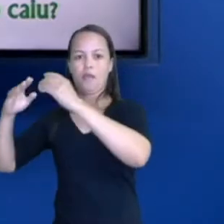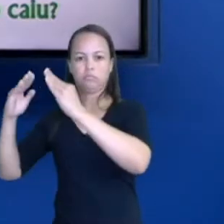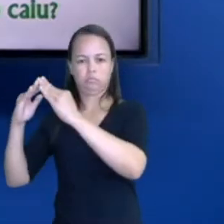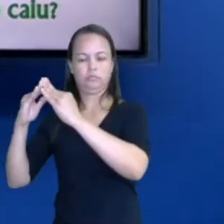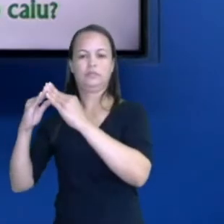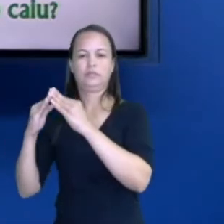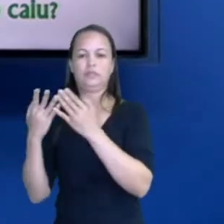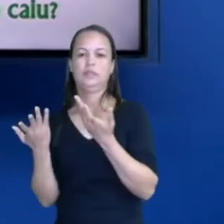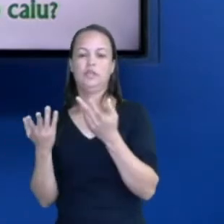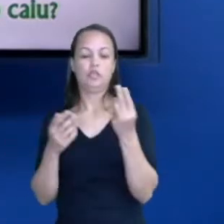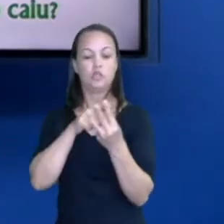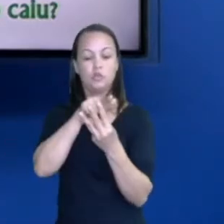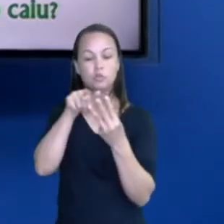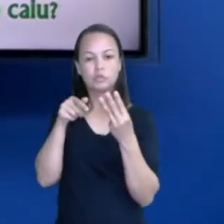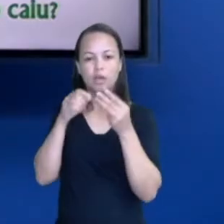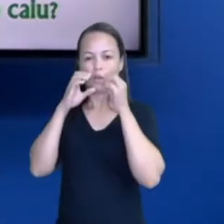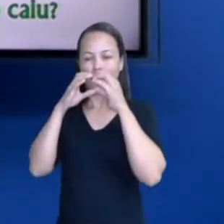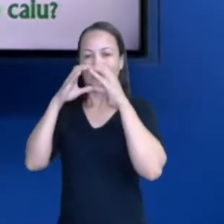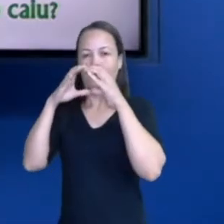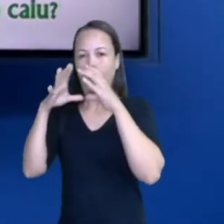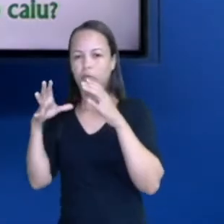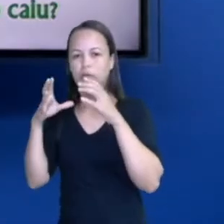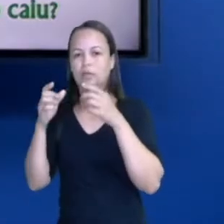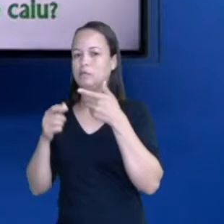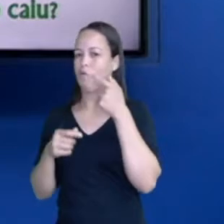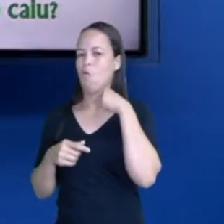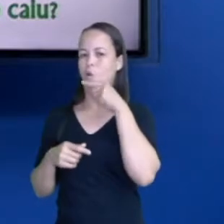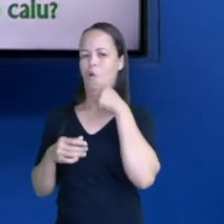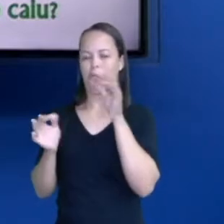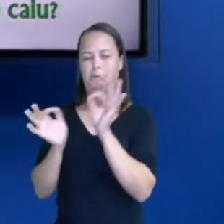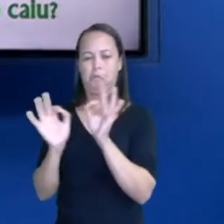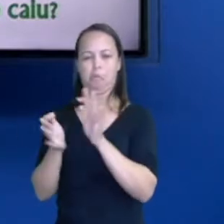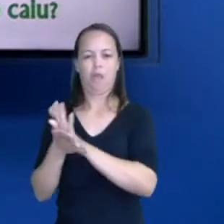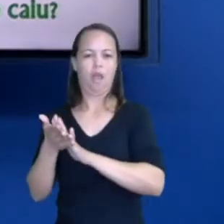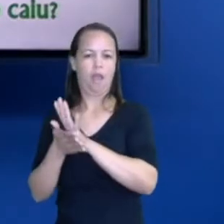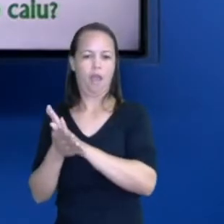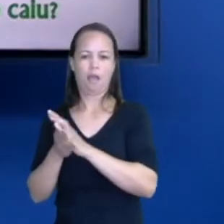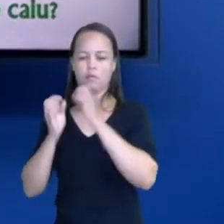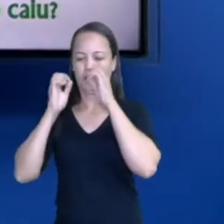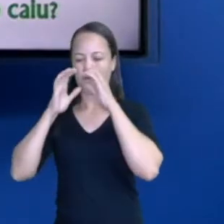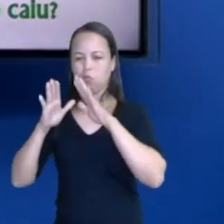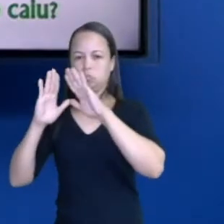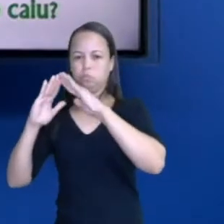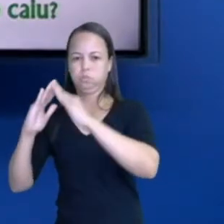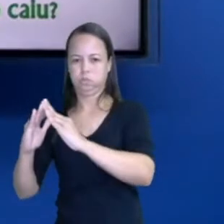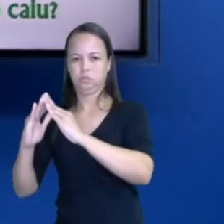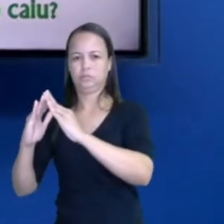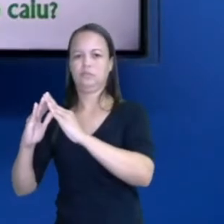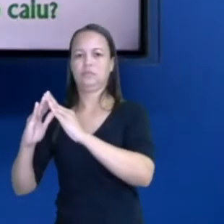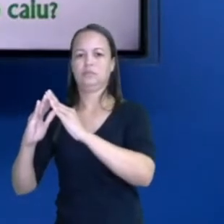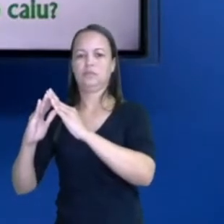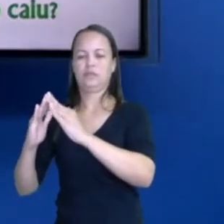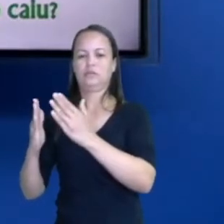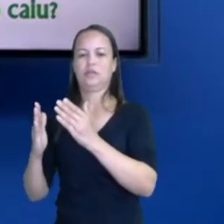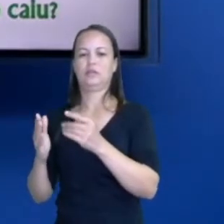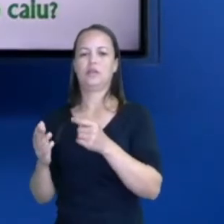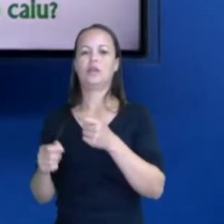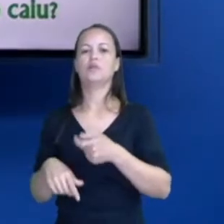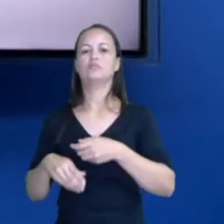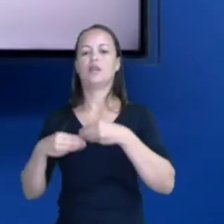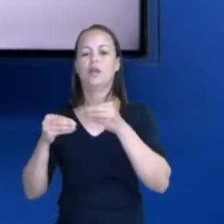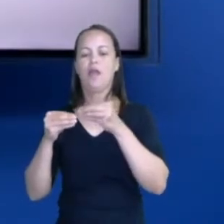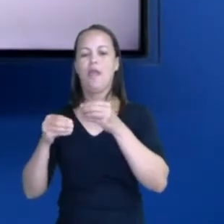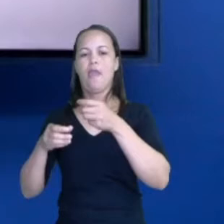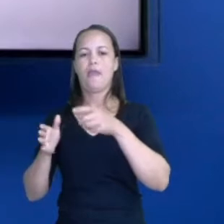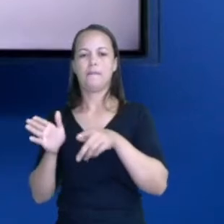zombando lá do lobo, que soprou e não conseguiu derrubar essa casa, porque ela apresenta uma propriedade chamada resistência.